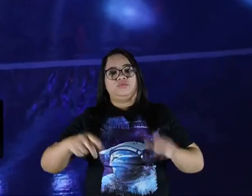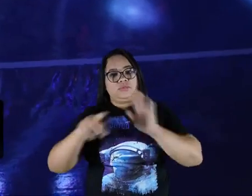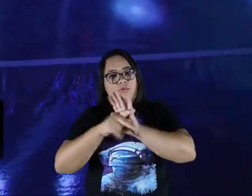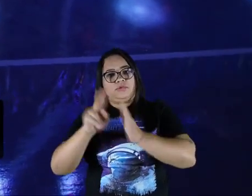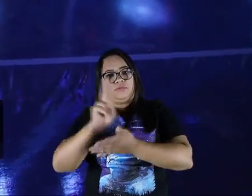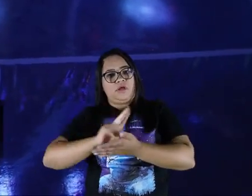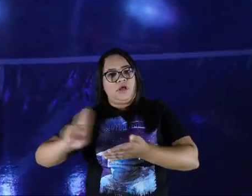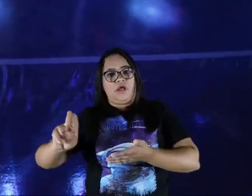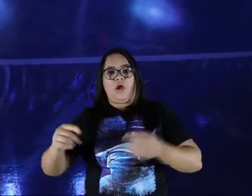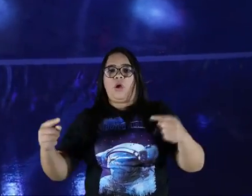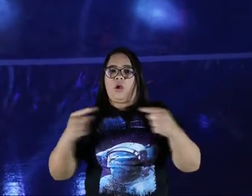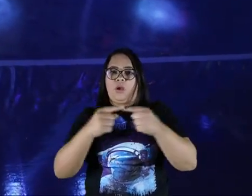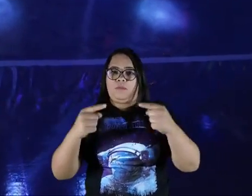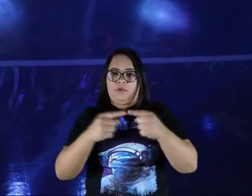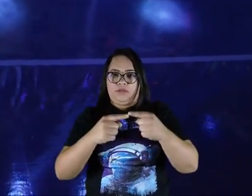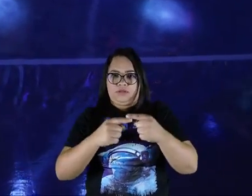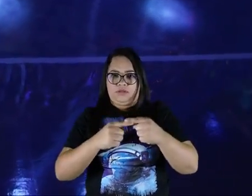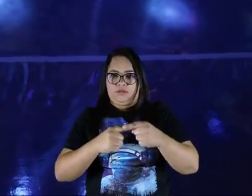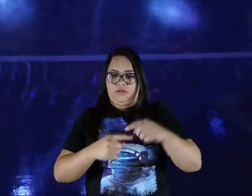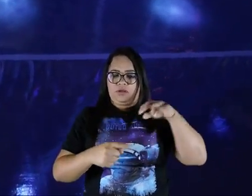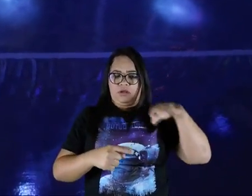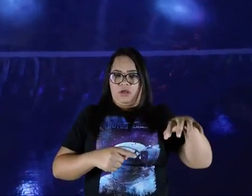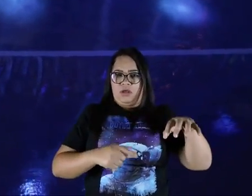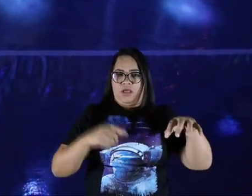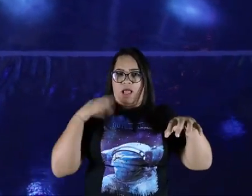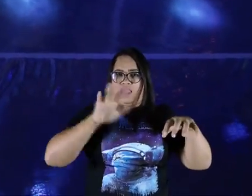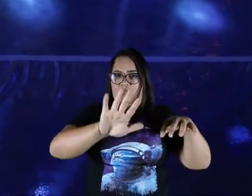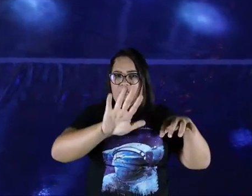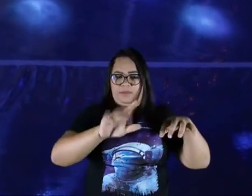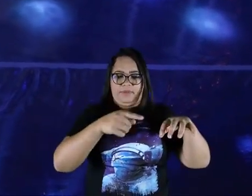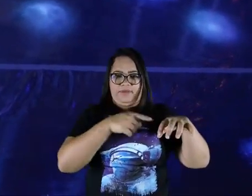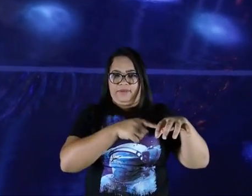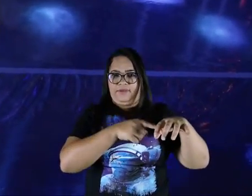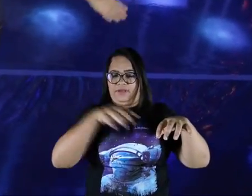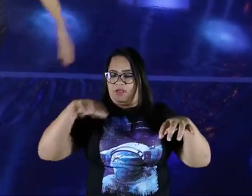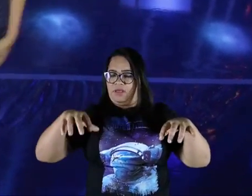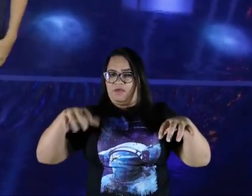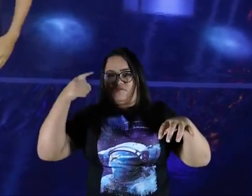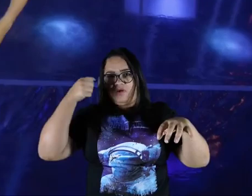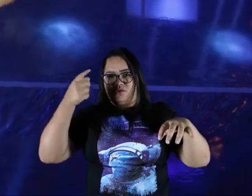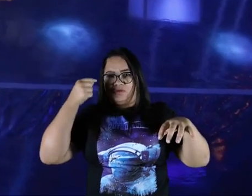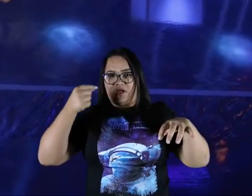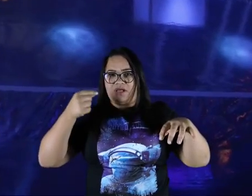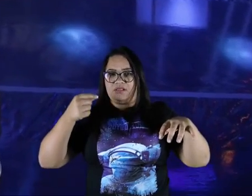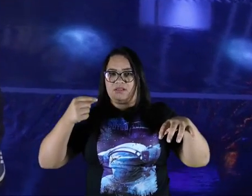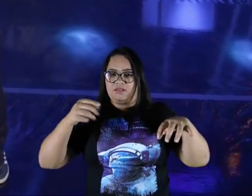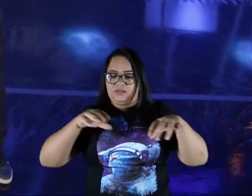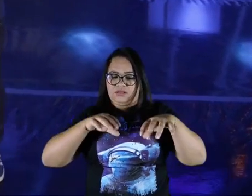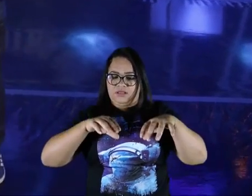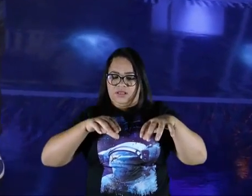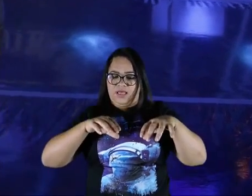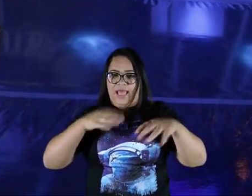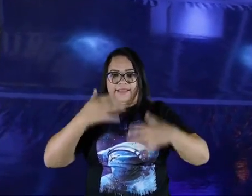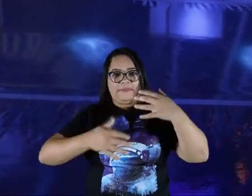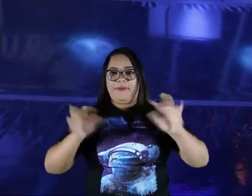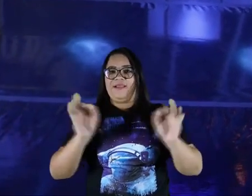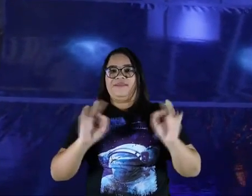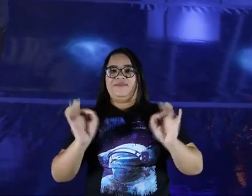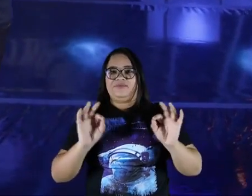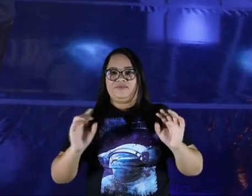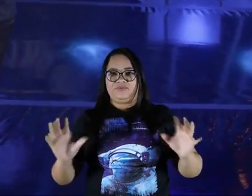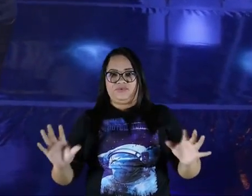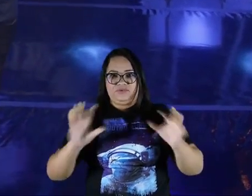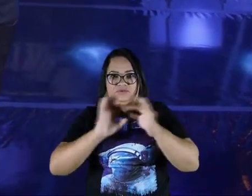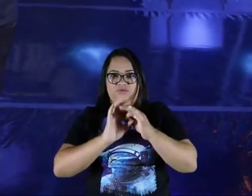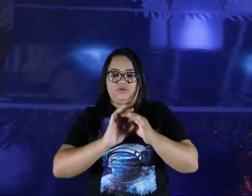jamais vai ser um empecilho para o universitário que deseja servir a Deus em qualquer esfera de atuação da sua vida. Hoje,